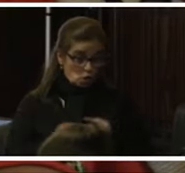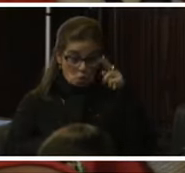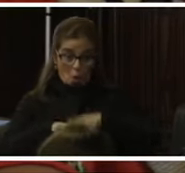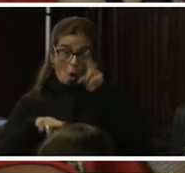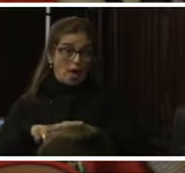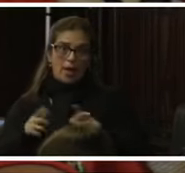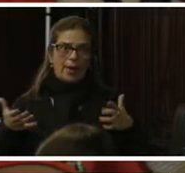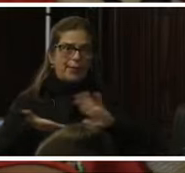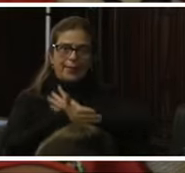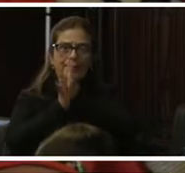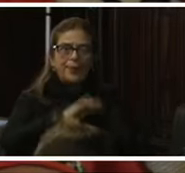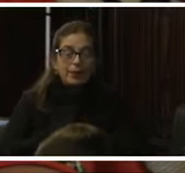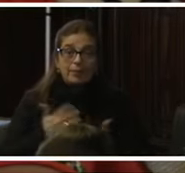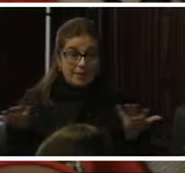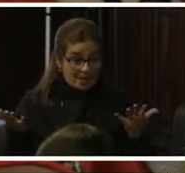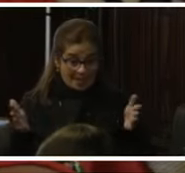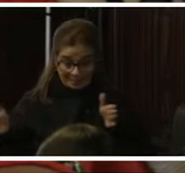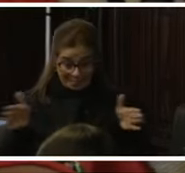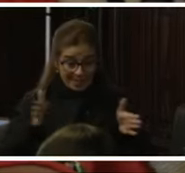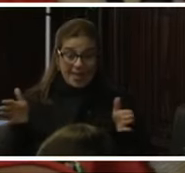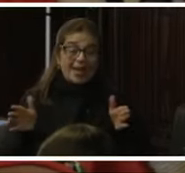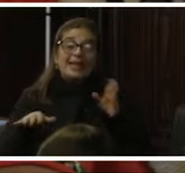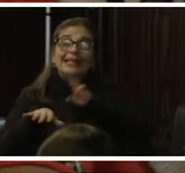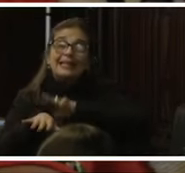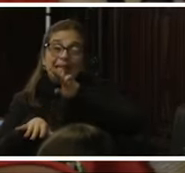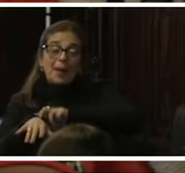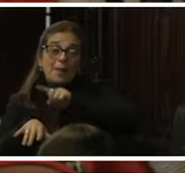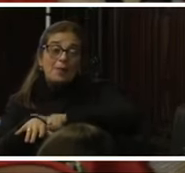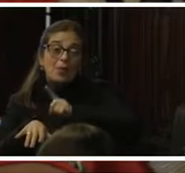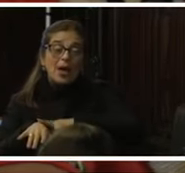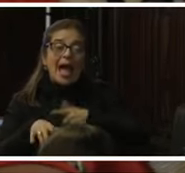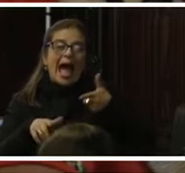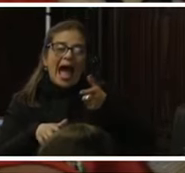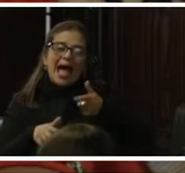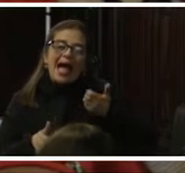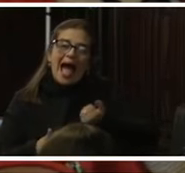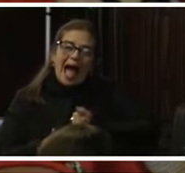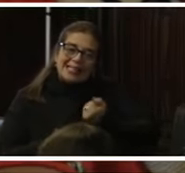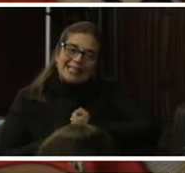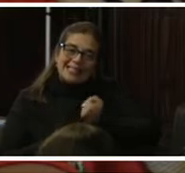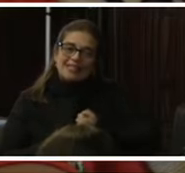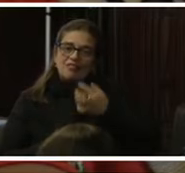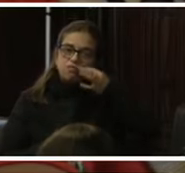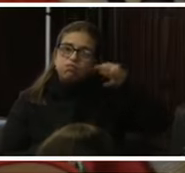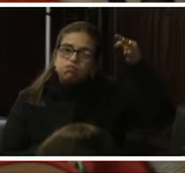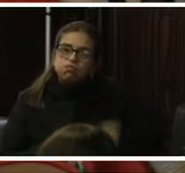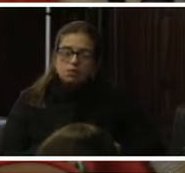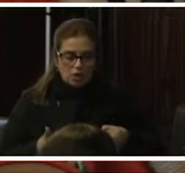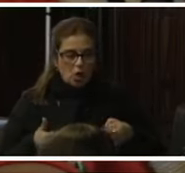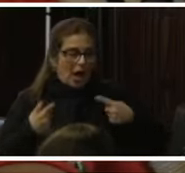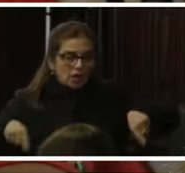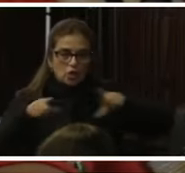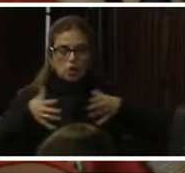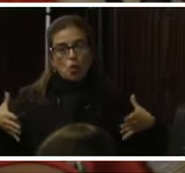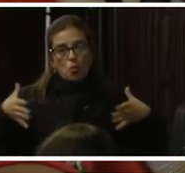e o marco temporal o assassino verdadeiro povo guarani kaiowá